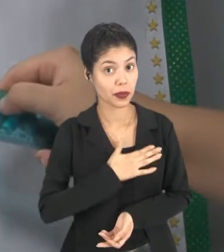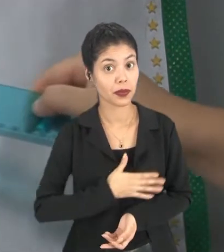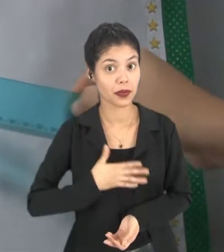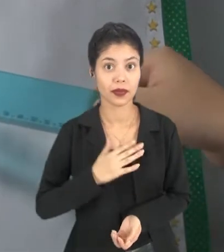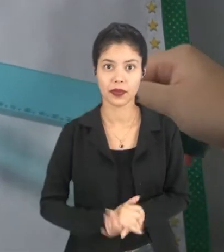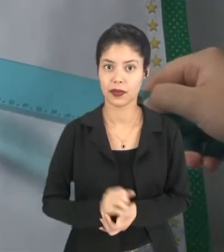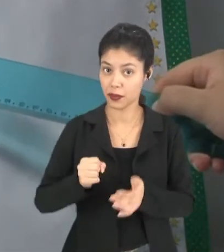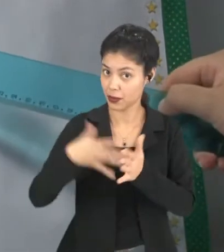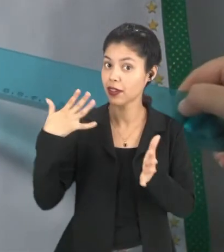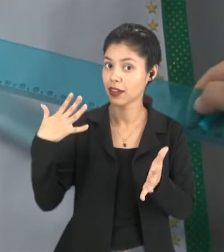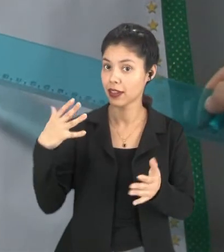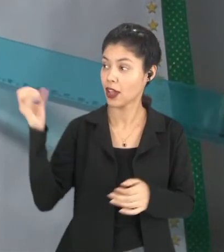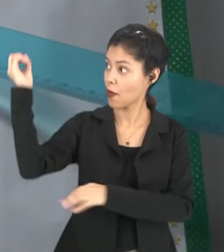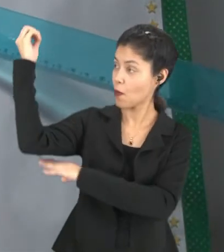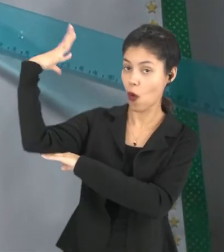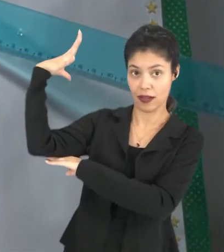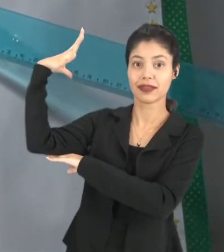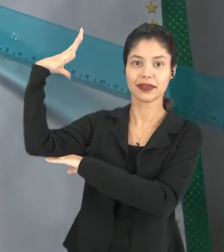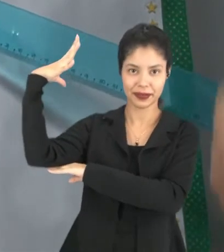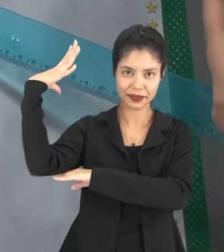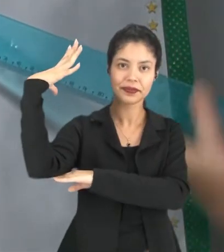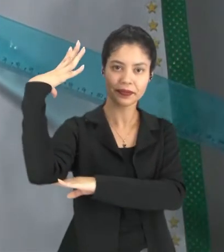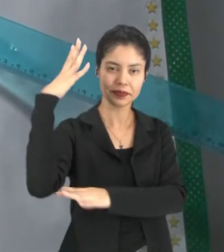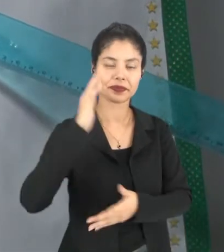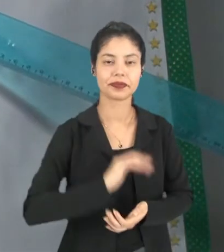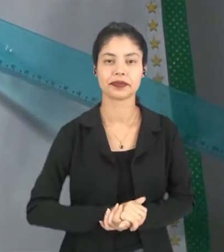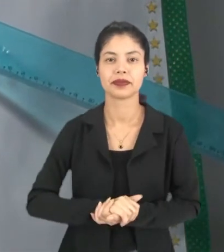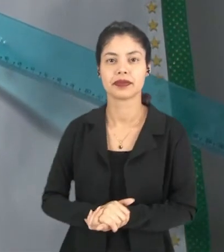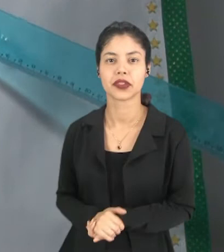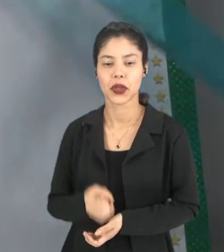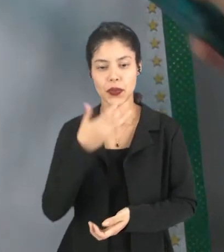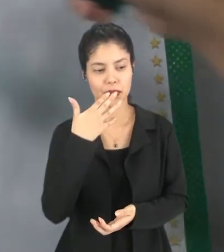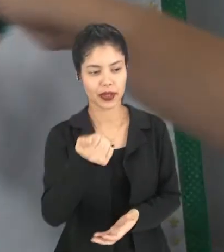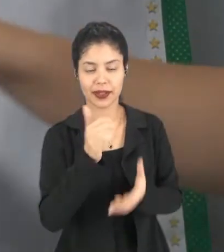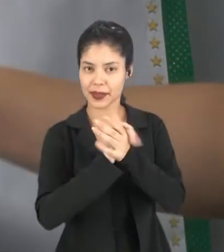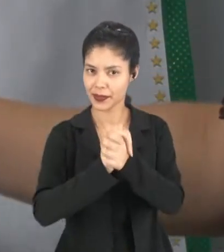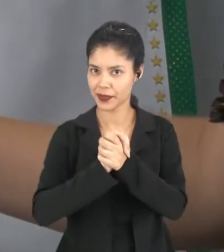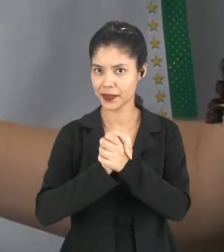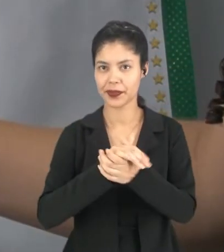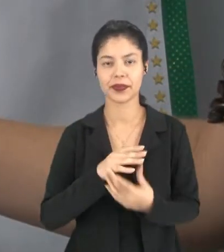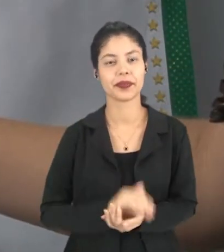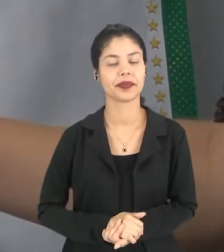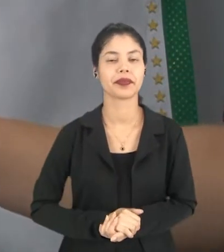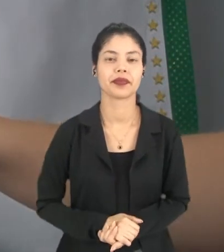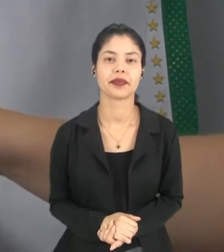gostam muito de luz. Muito bem.